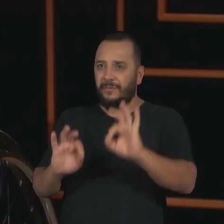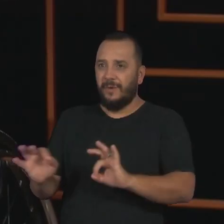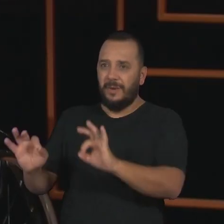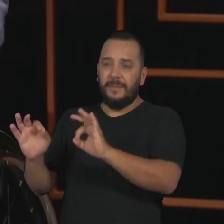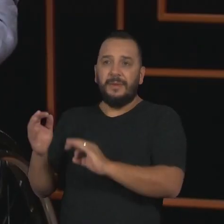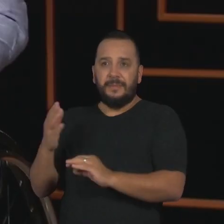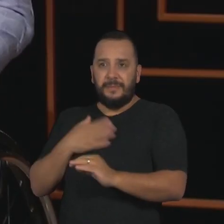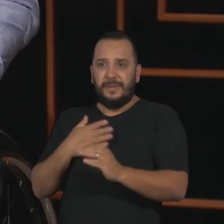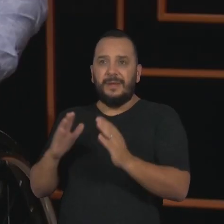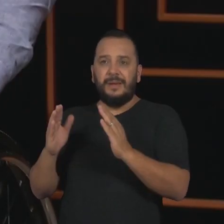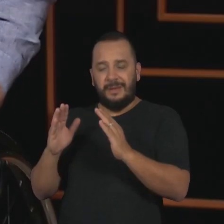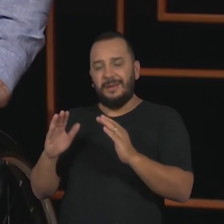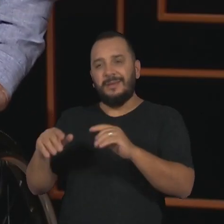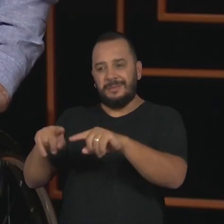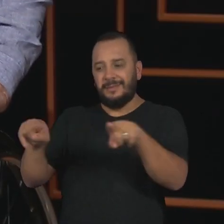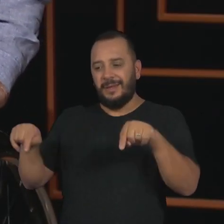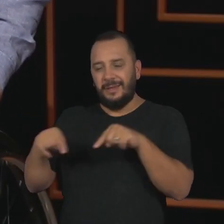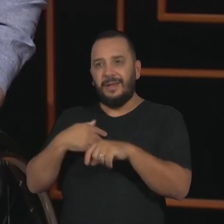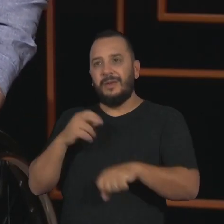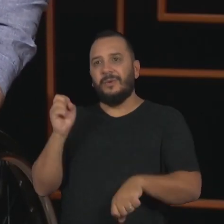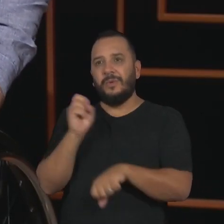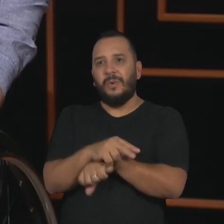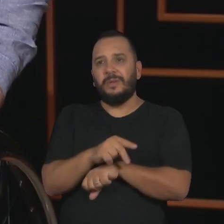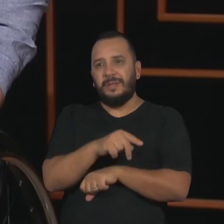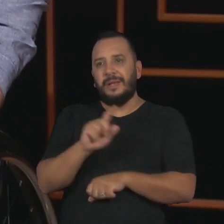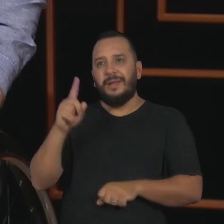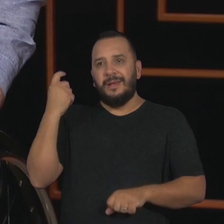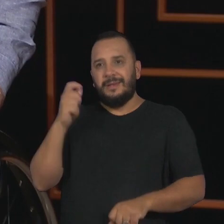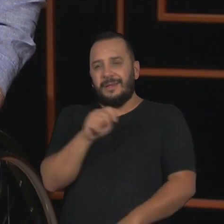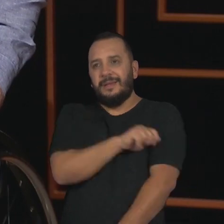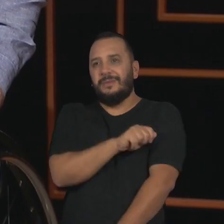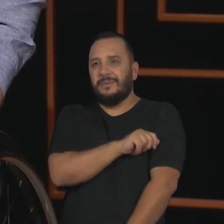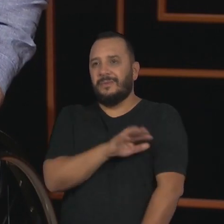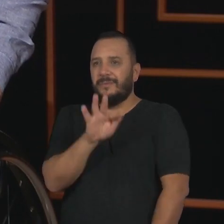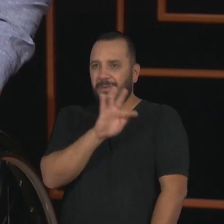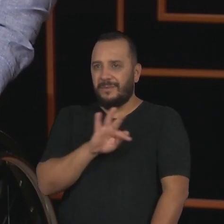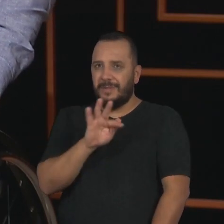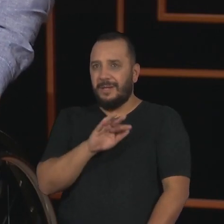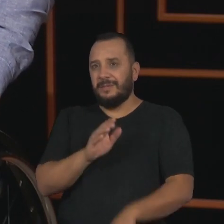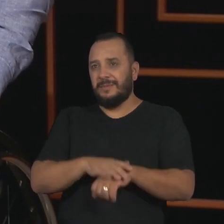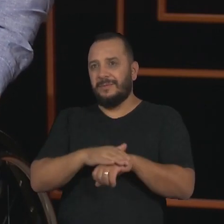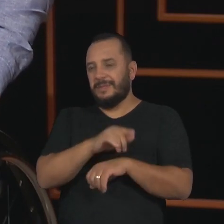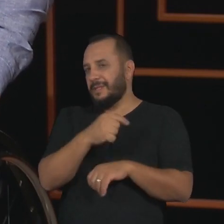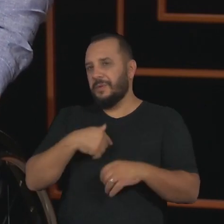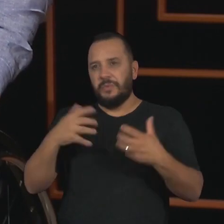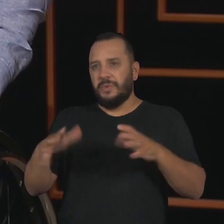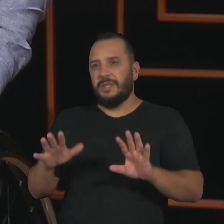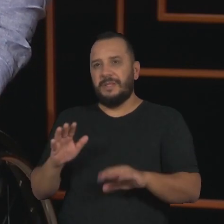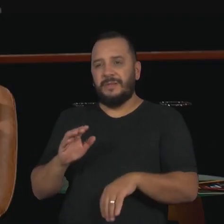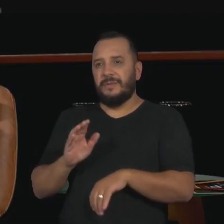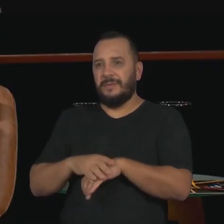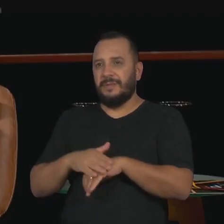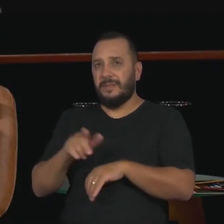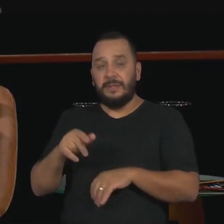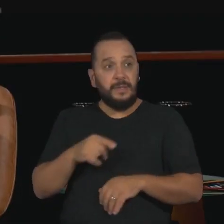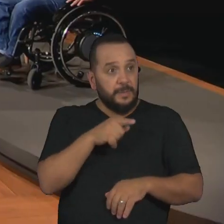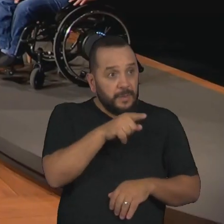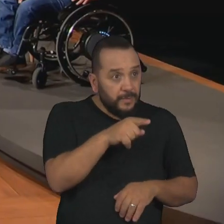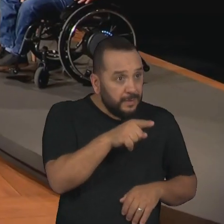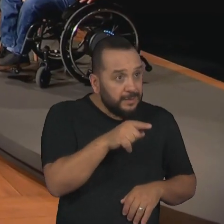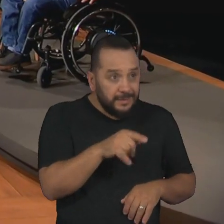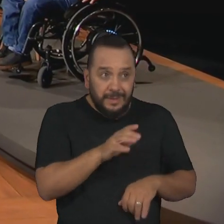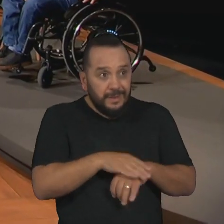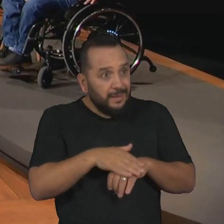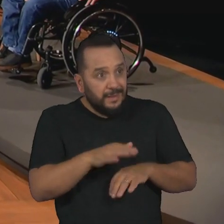contratei exatamente um ex-aluno meu da Faculdade de Arquitetura para fazer, porque eu não quis fazer para mim. Nem para você mesmo. Nem para mim.